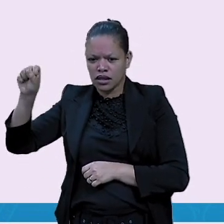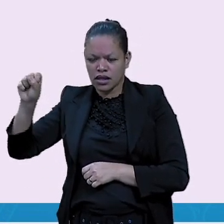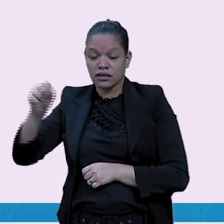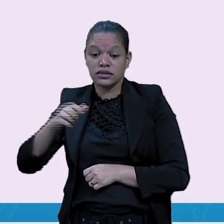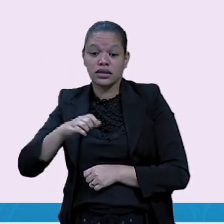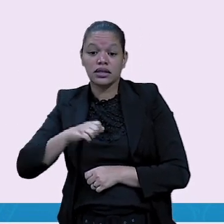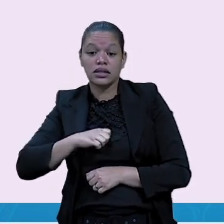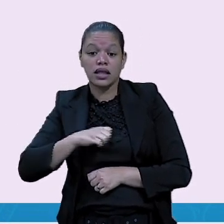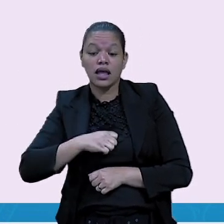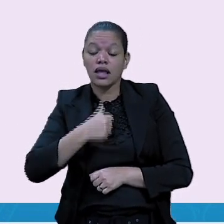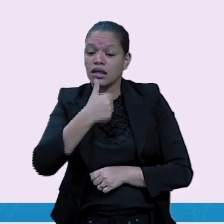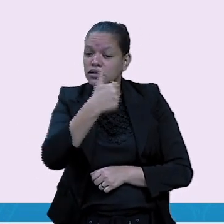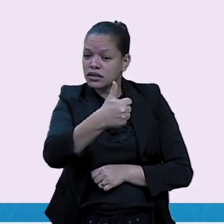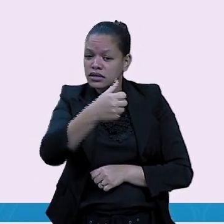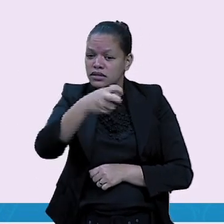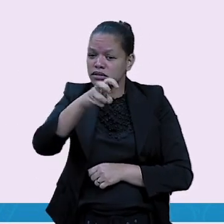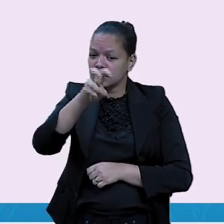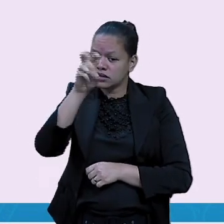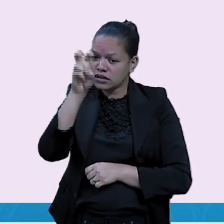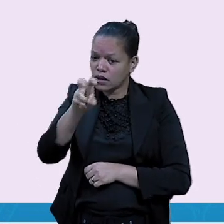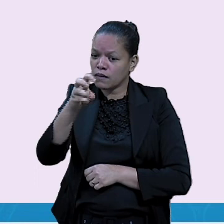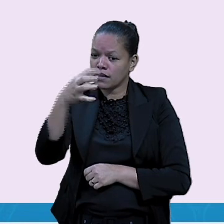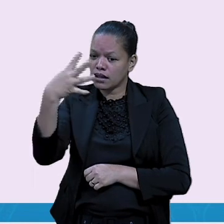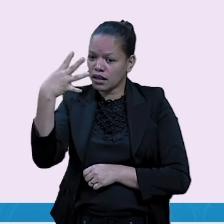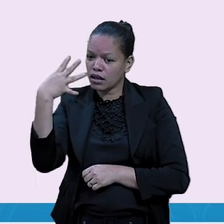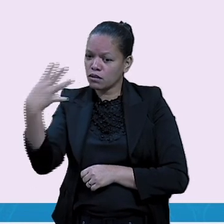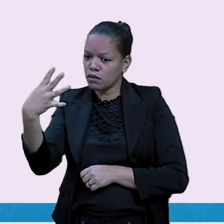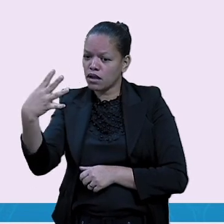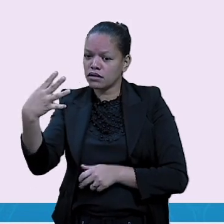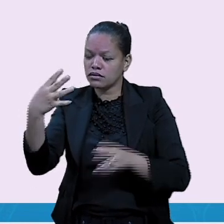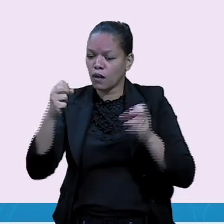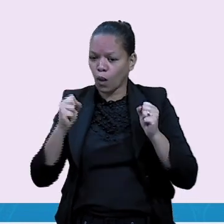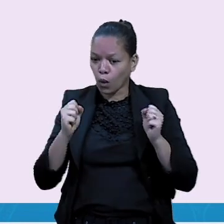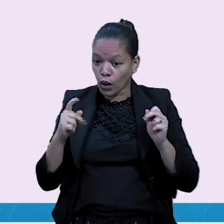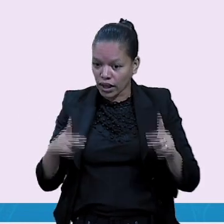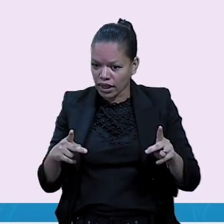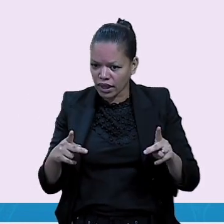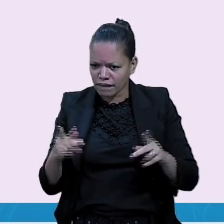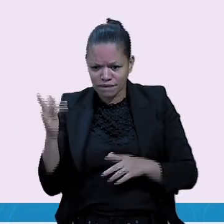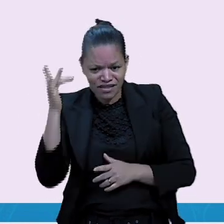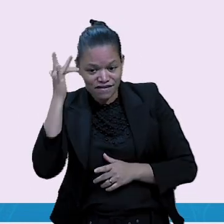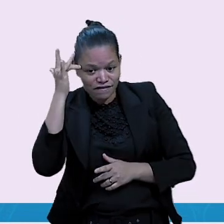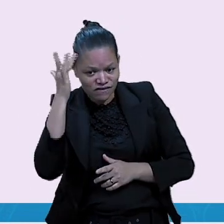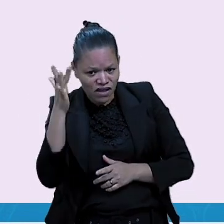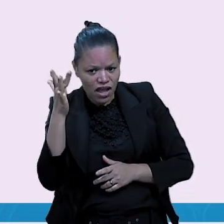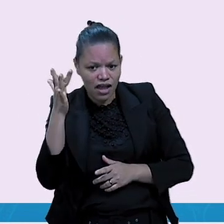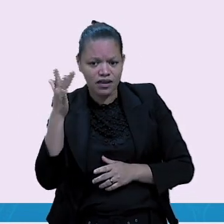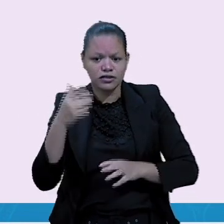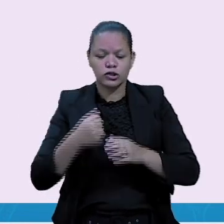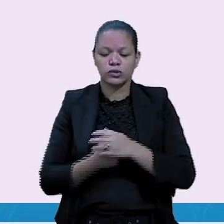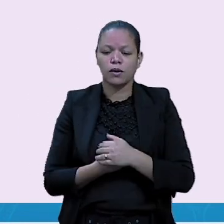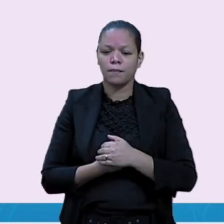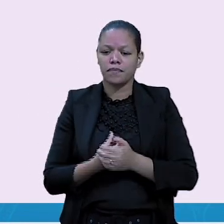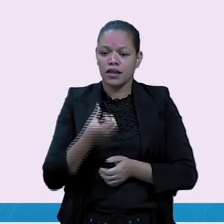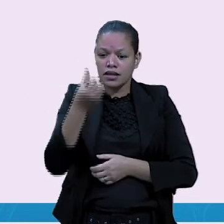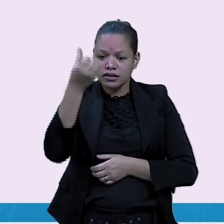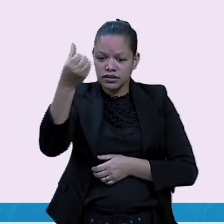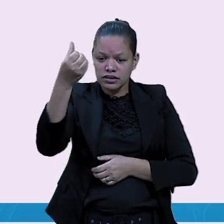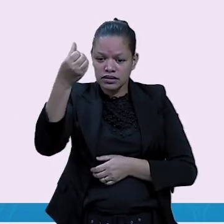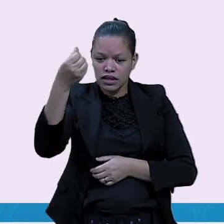Aqui tá números grandes, hein, professora? Mas só que para subtrair tá bem fácil. 6 menos